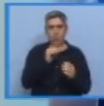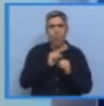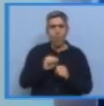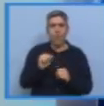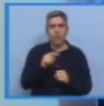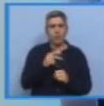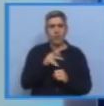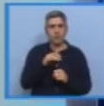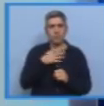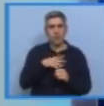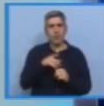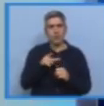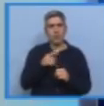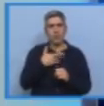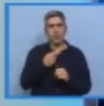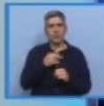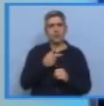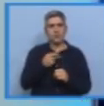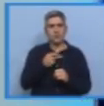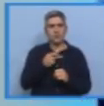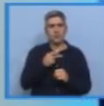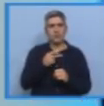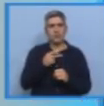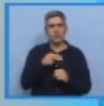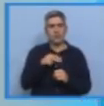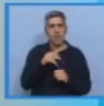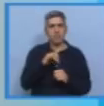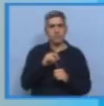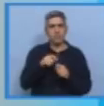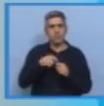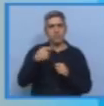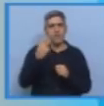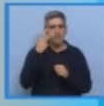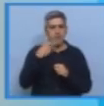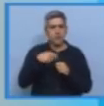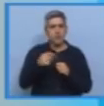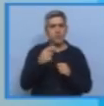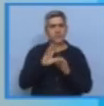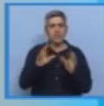eutanásia não é ser a favor da distenásia, que é o prolongar desnecessariamente a vida. É